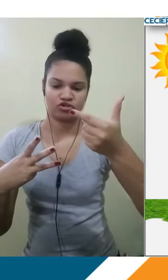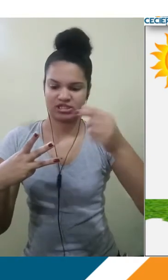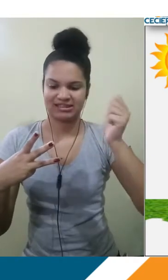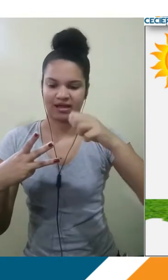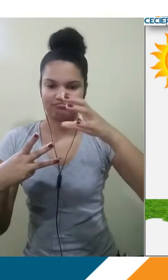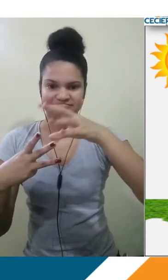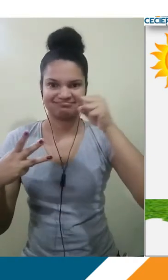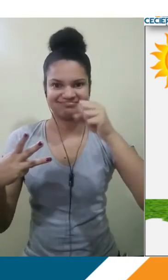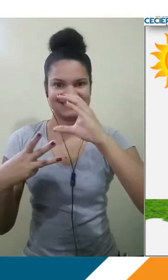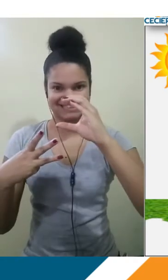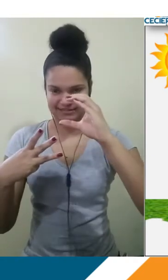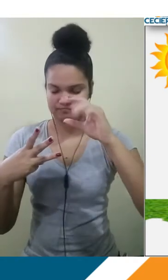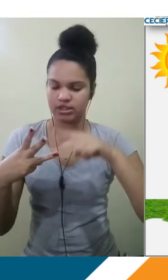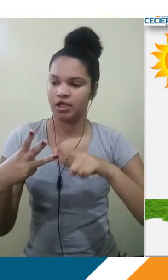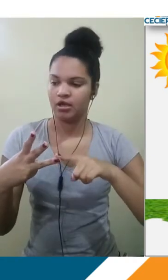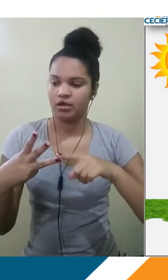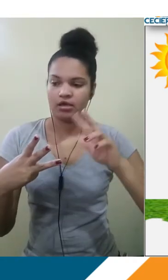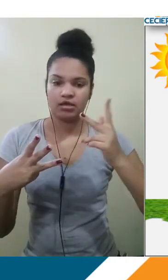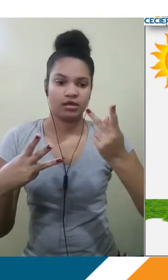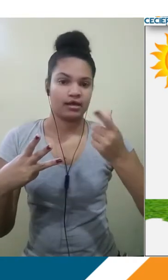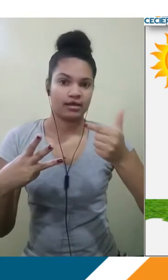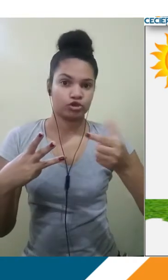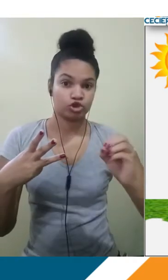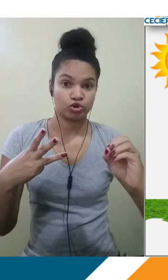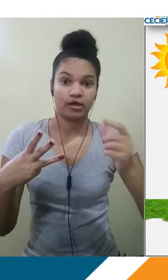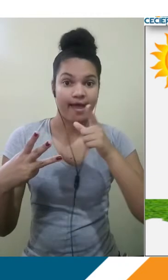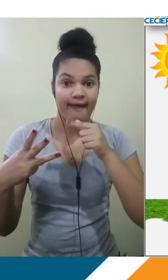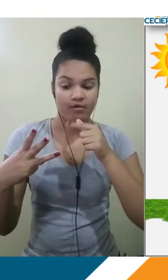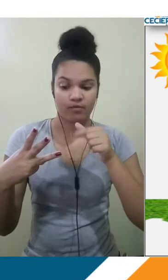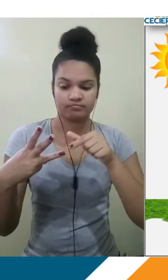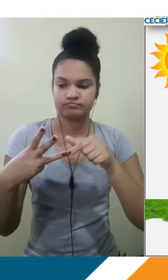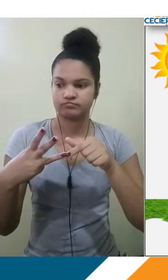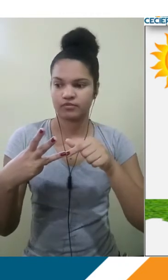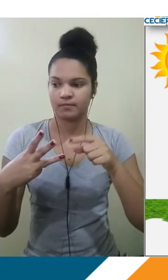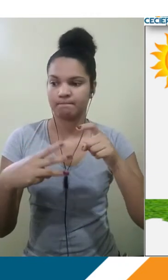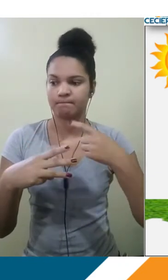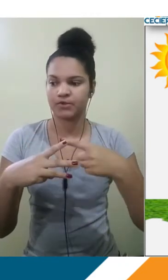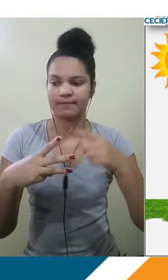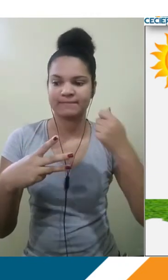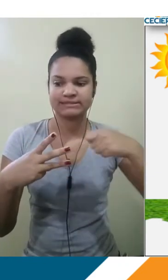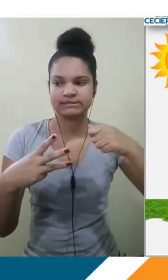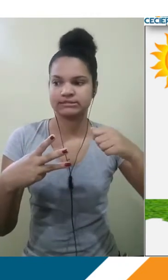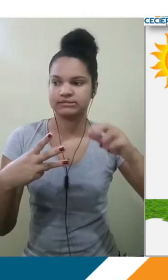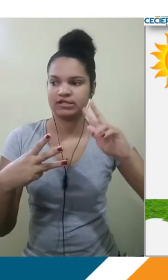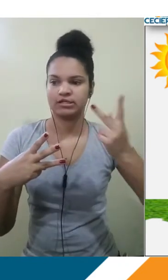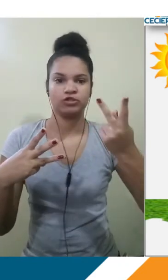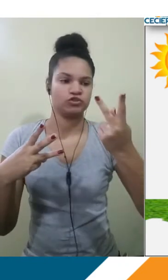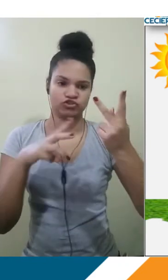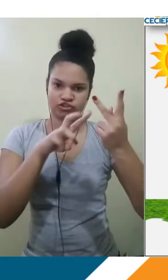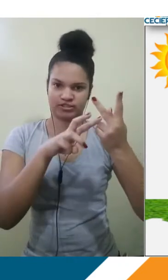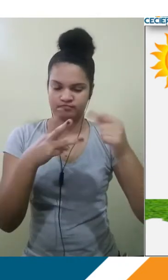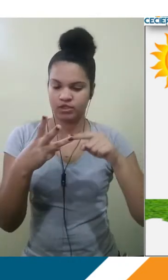água como fonte de hidrogênio. O processo de fotossíntese vai utilizar a energia da luz